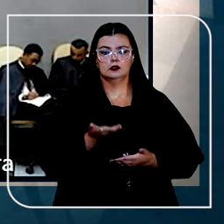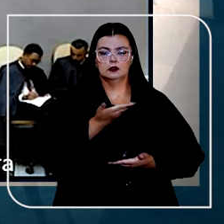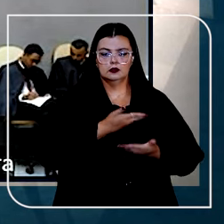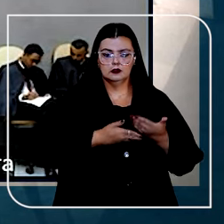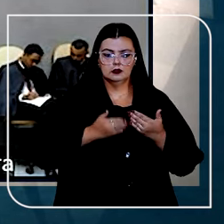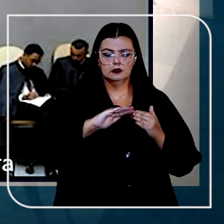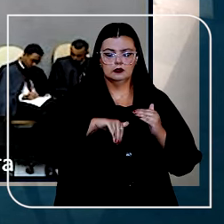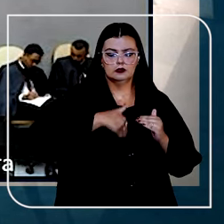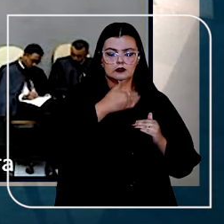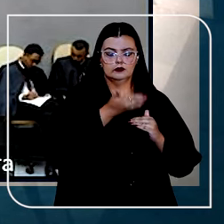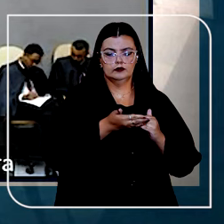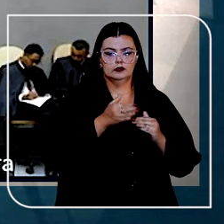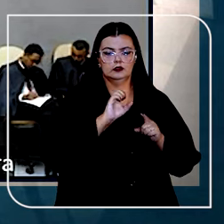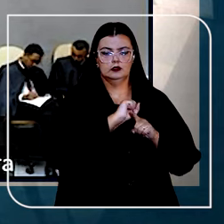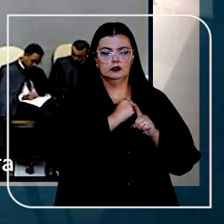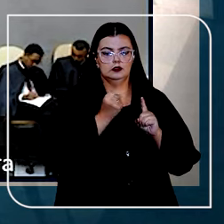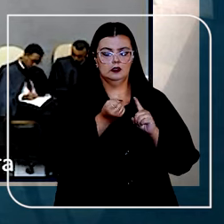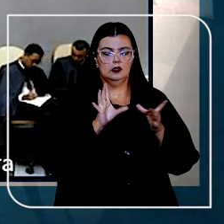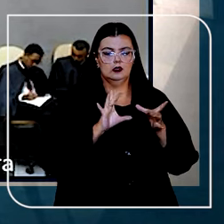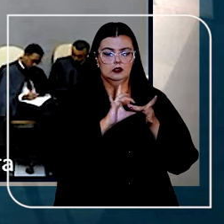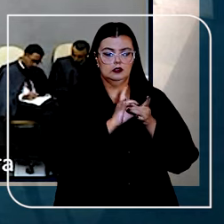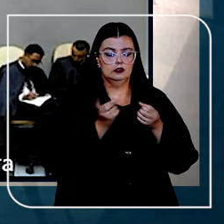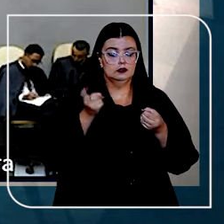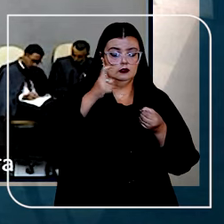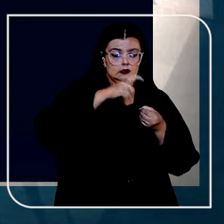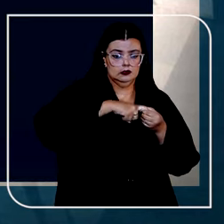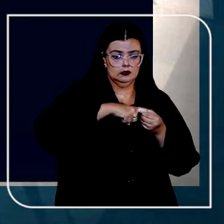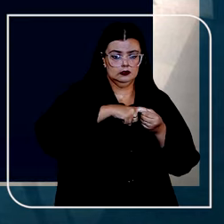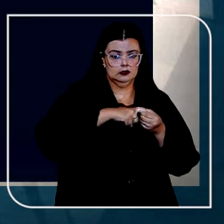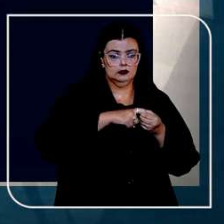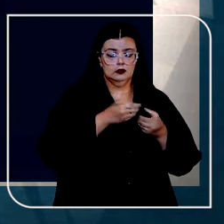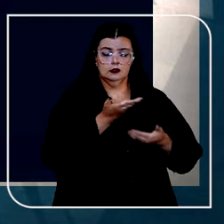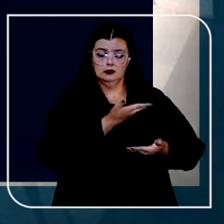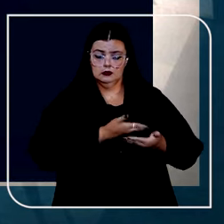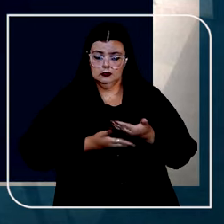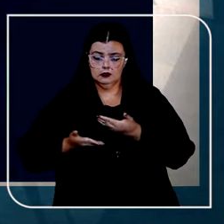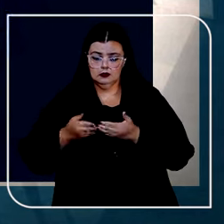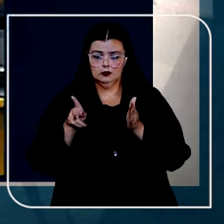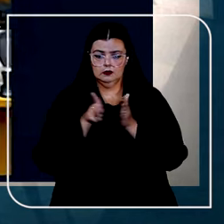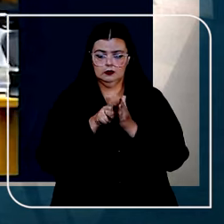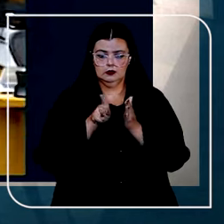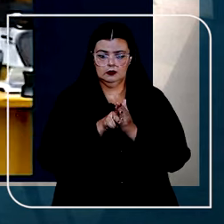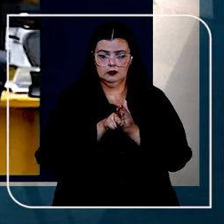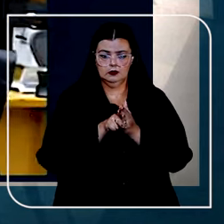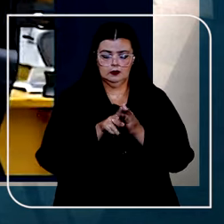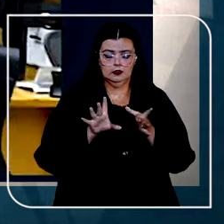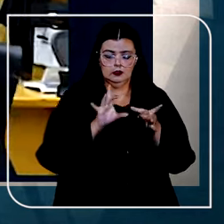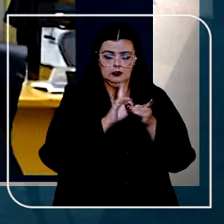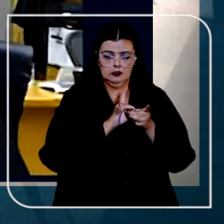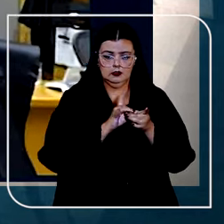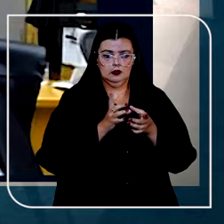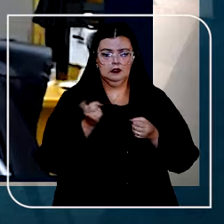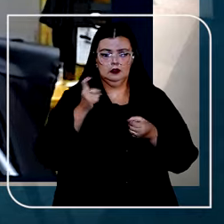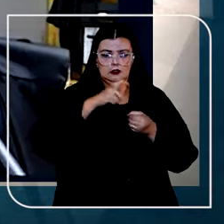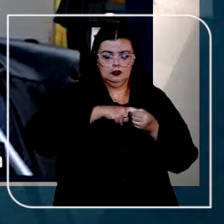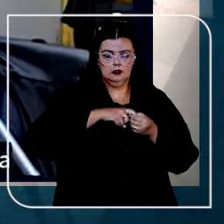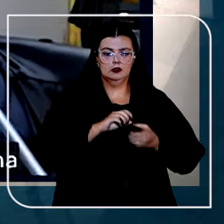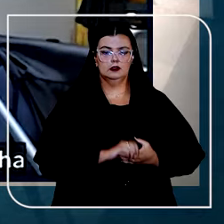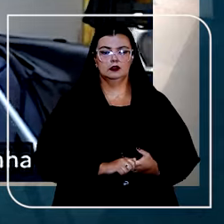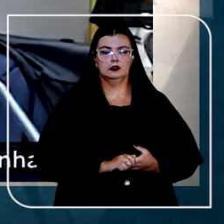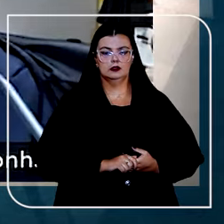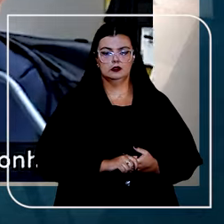relações inass societárias entre os acionistas ou entre eles e a própria sociedade